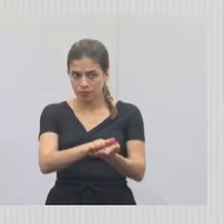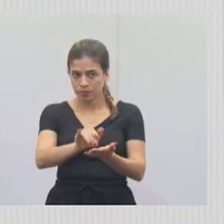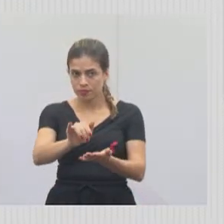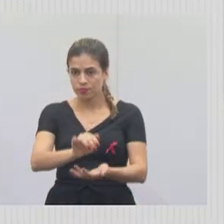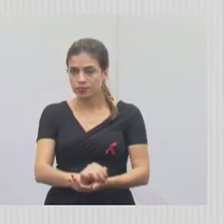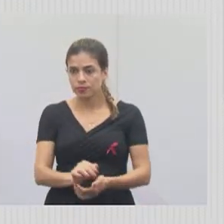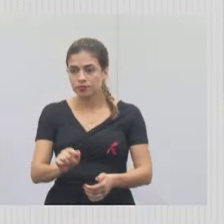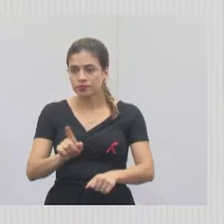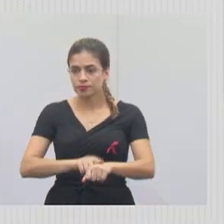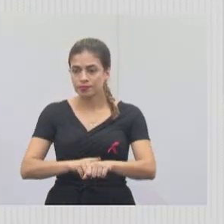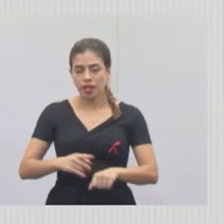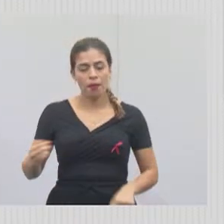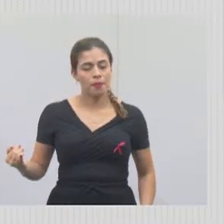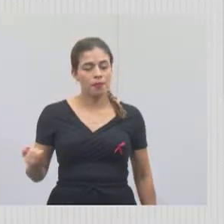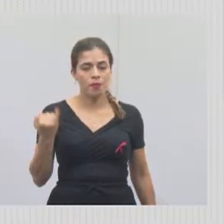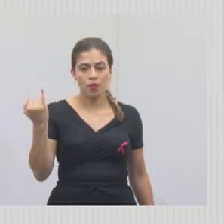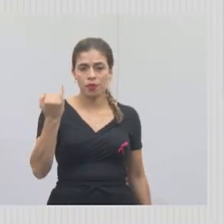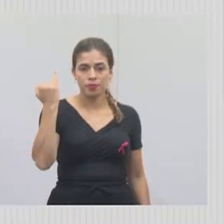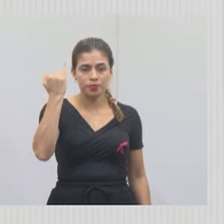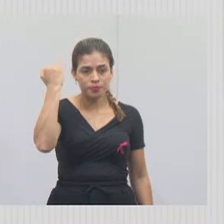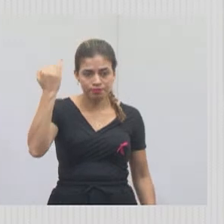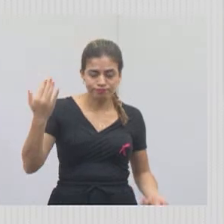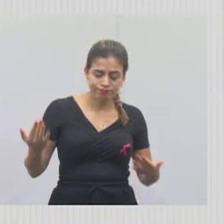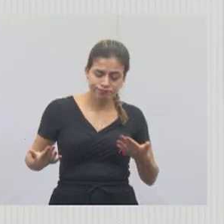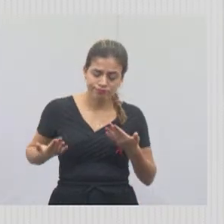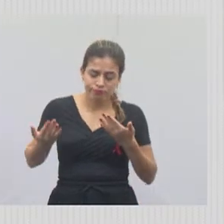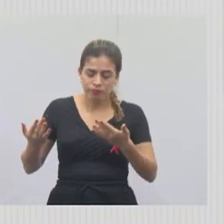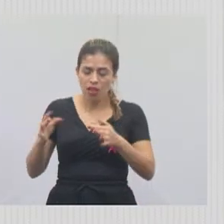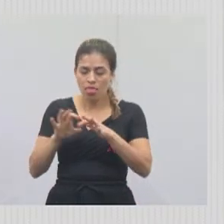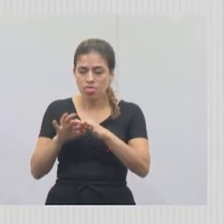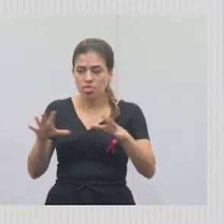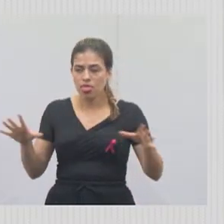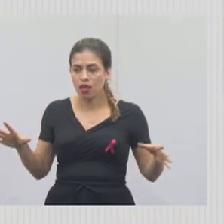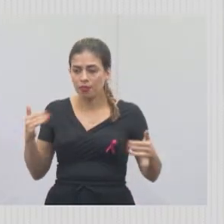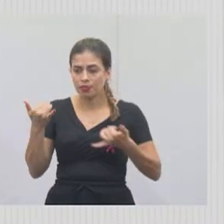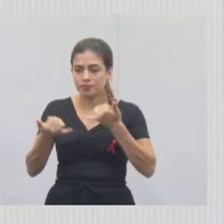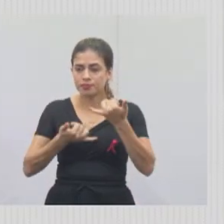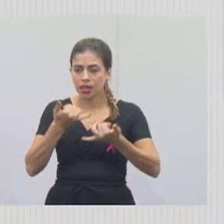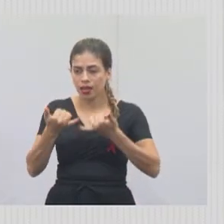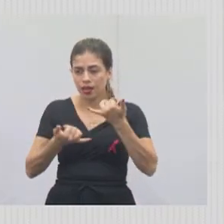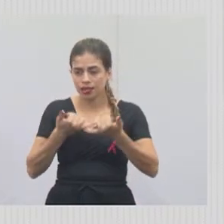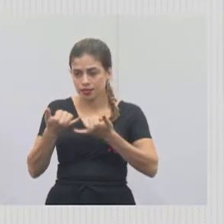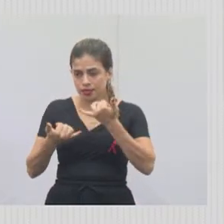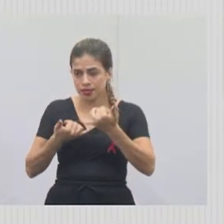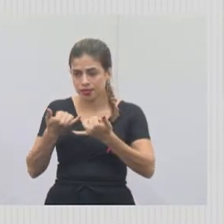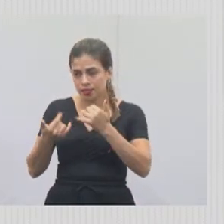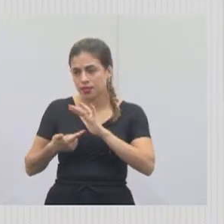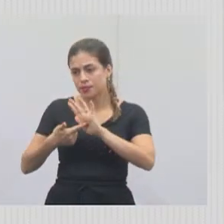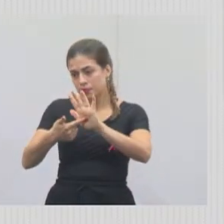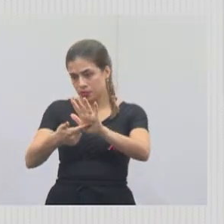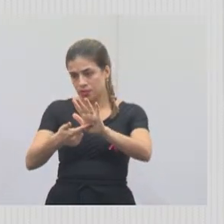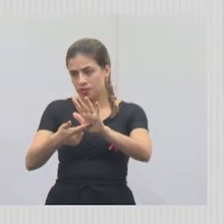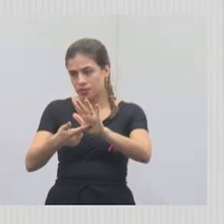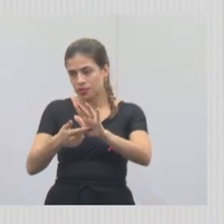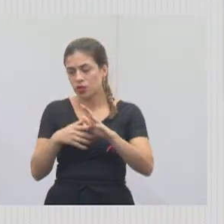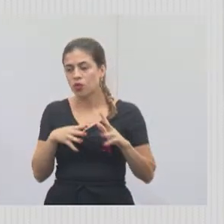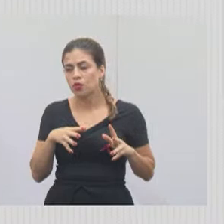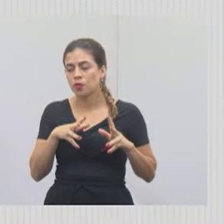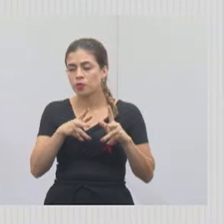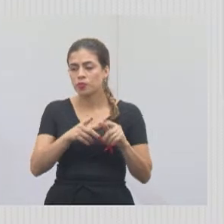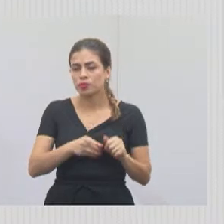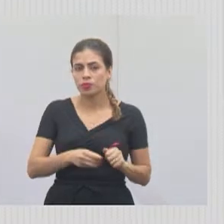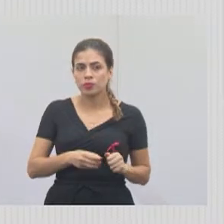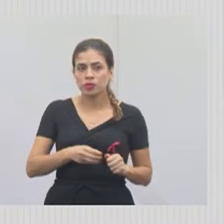momento muito importante aí, essa abertura Brincantes e Brincares, o Mundo da Inocência